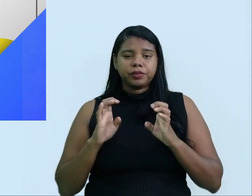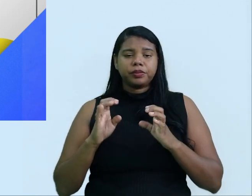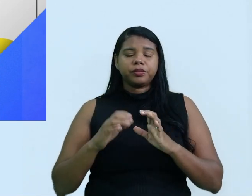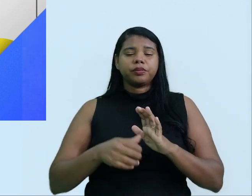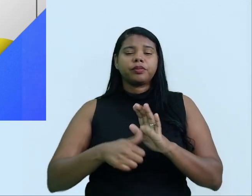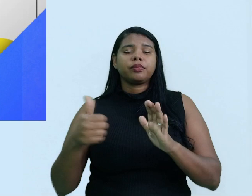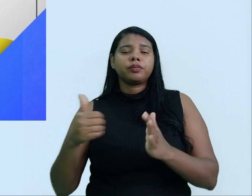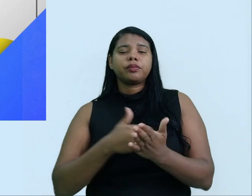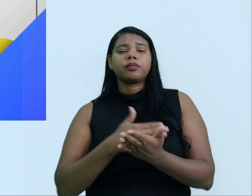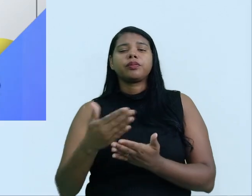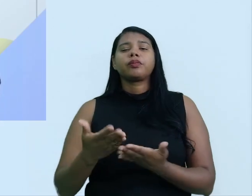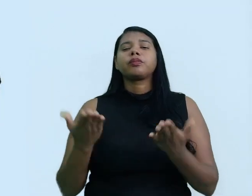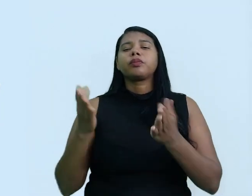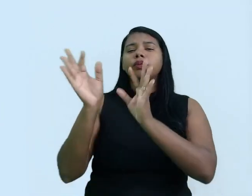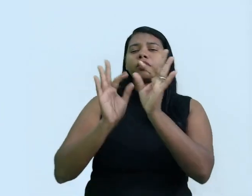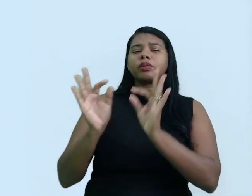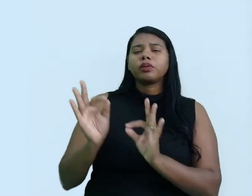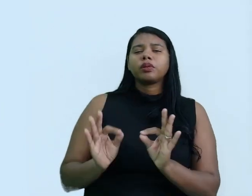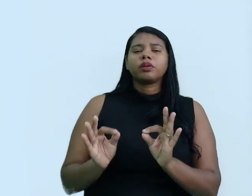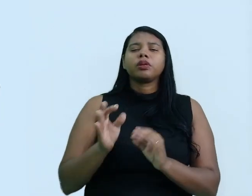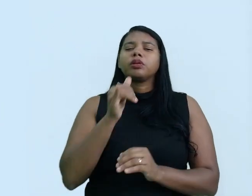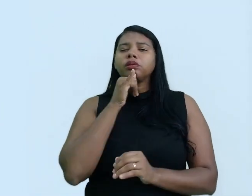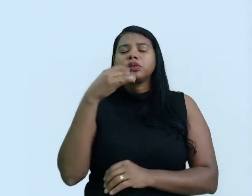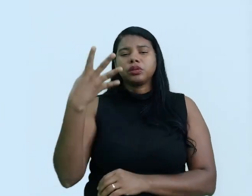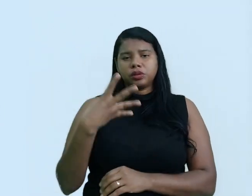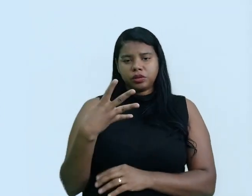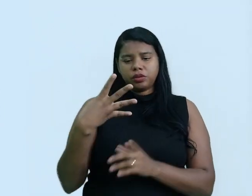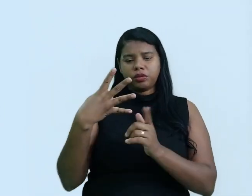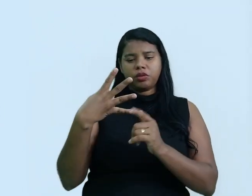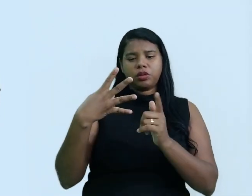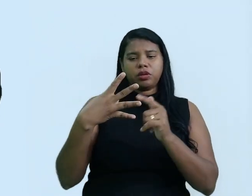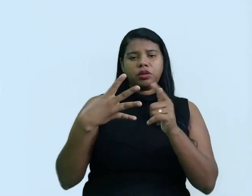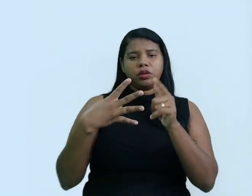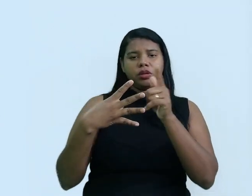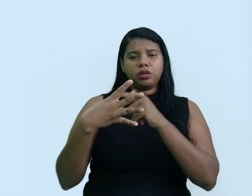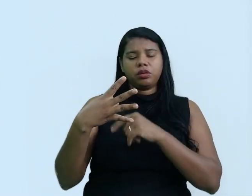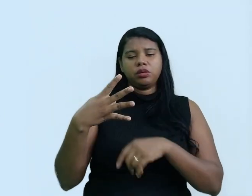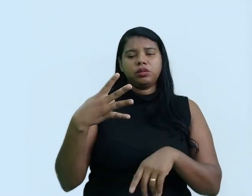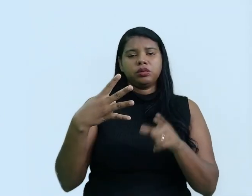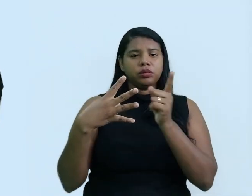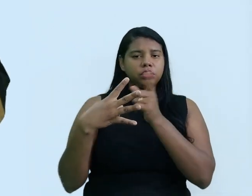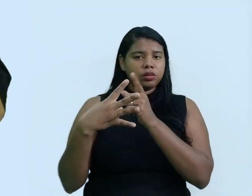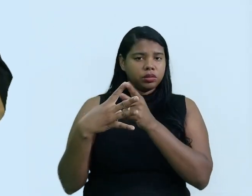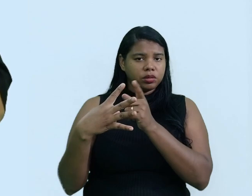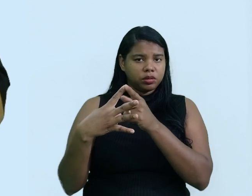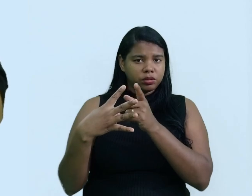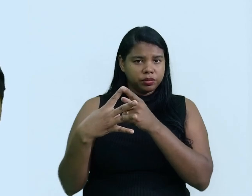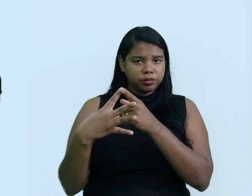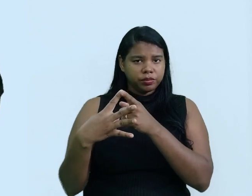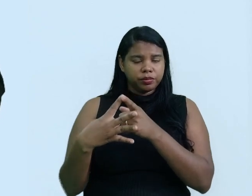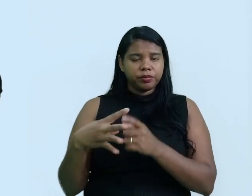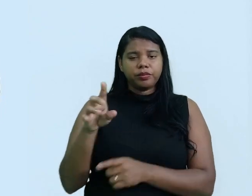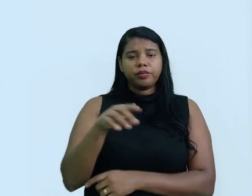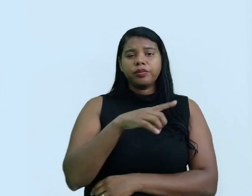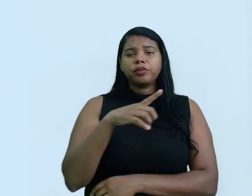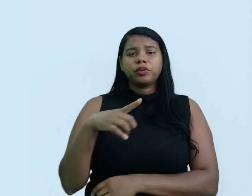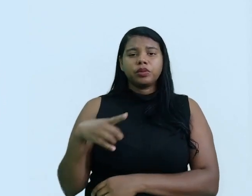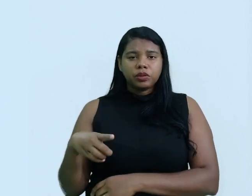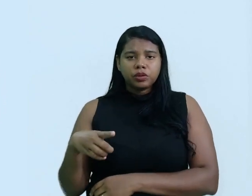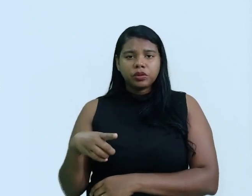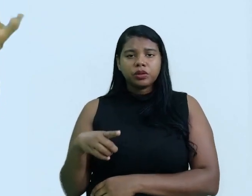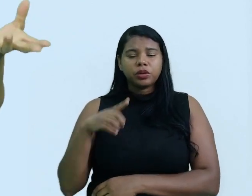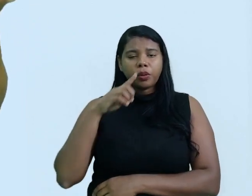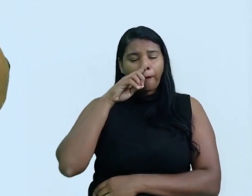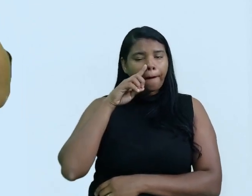prioridade. Que ordem é essa? Eu tenho 4 etapas nessa ordem de prioridade. A primeira delas é tentar eliminar de qualquer forma o